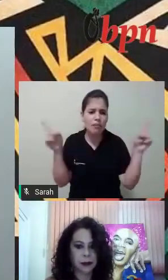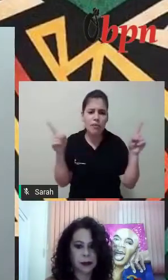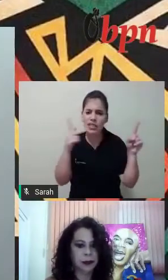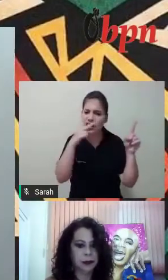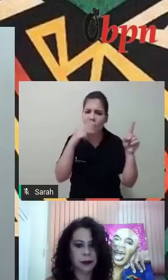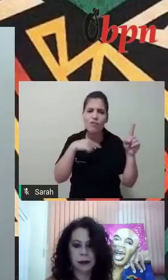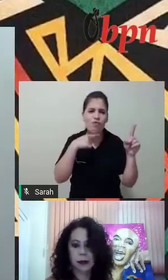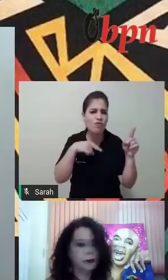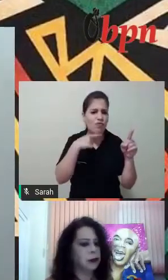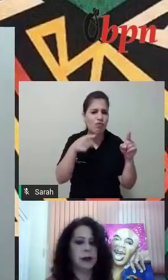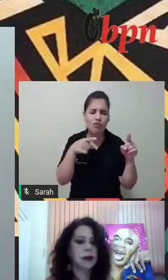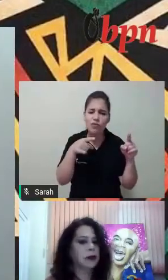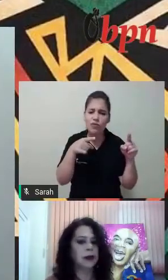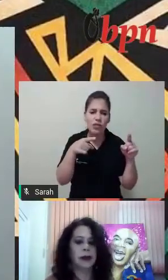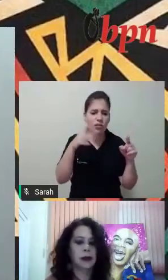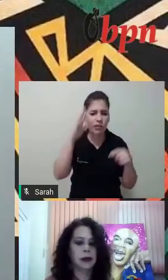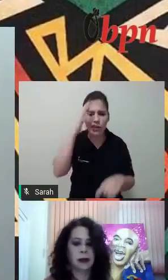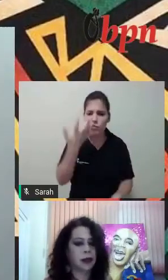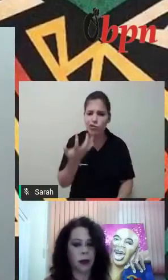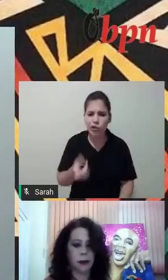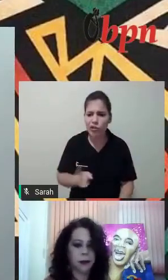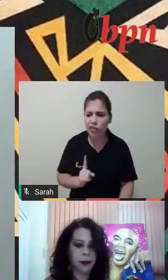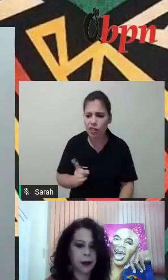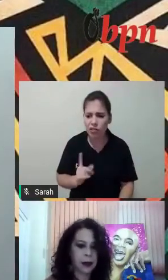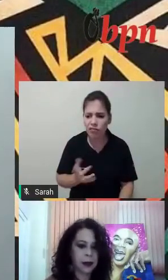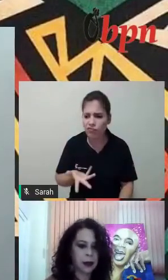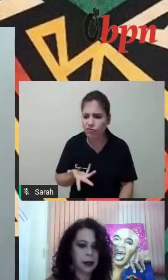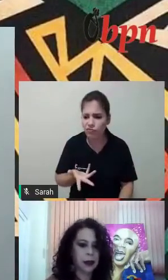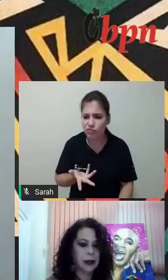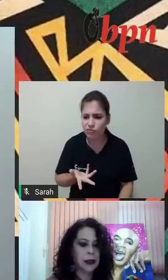nisso, não, eu não posso resolver isso, não, né?